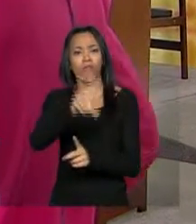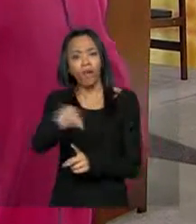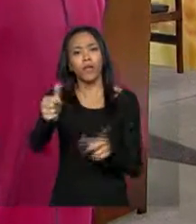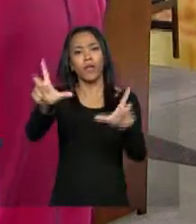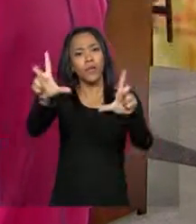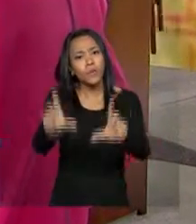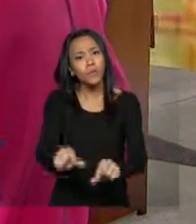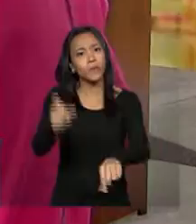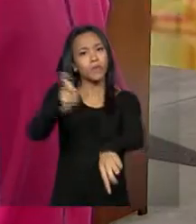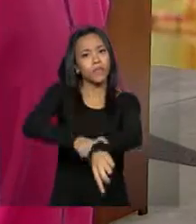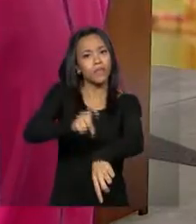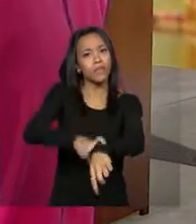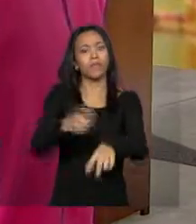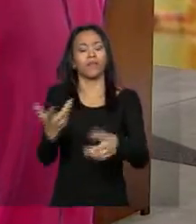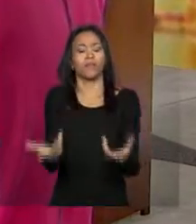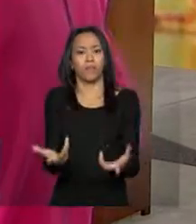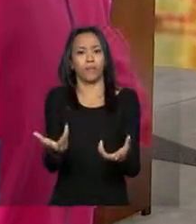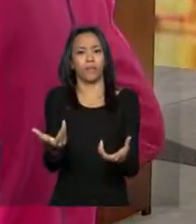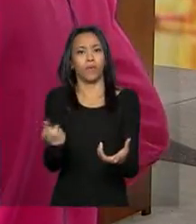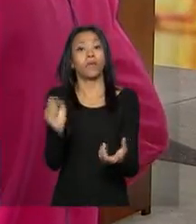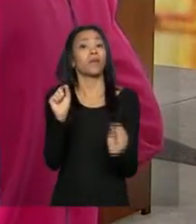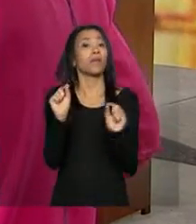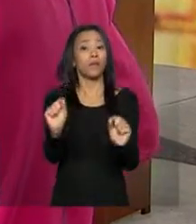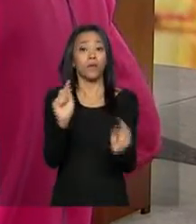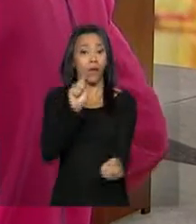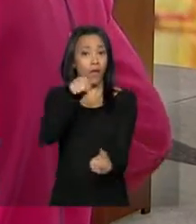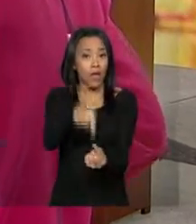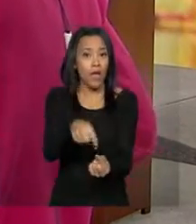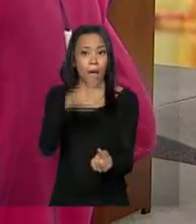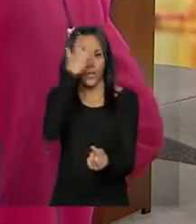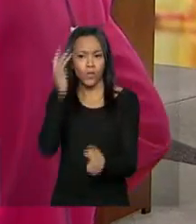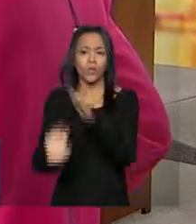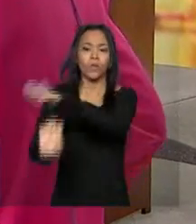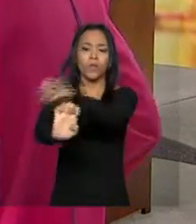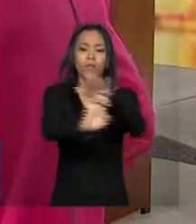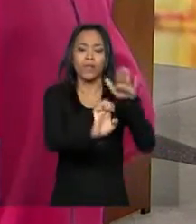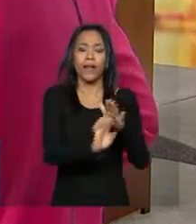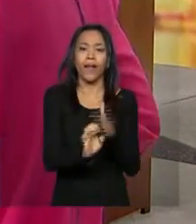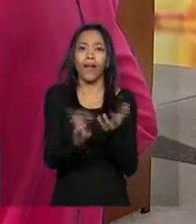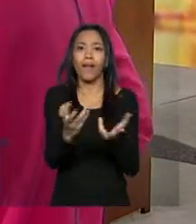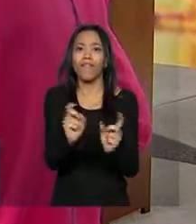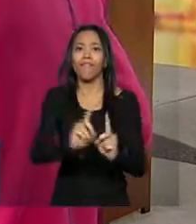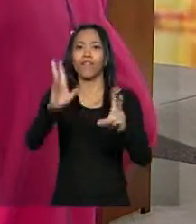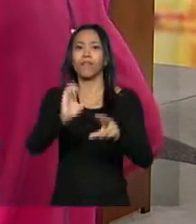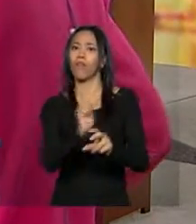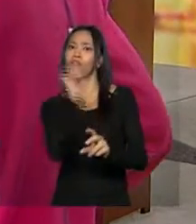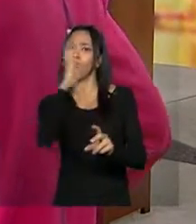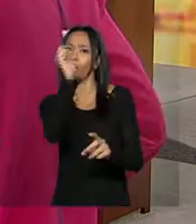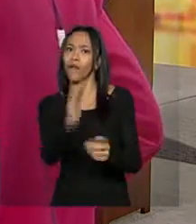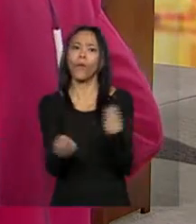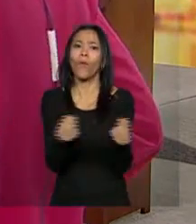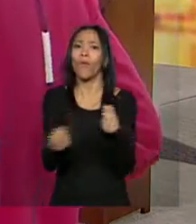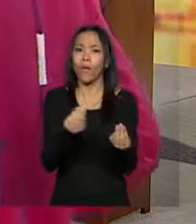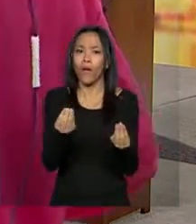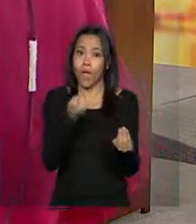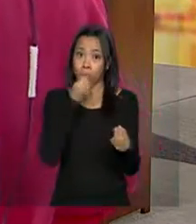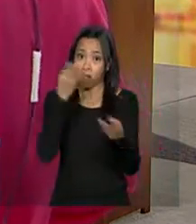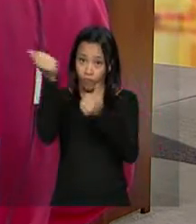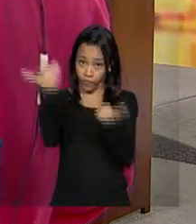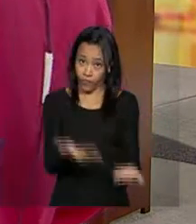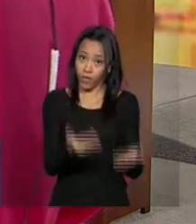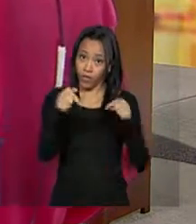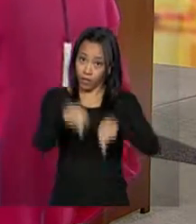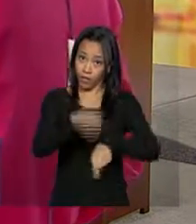aí o tempo que leva para o empresário exportar. Isso também é bem-vindo aqui no país?